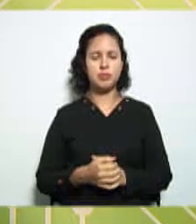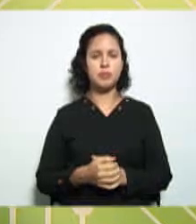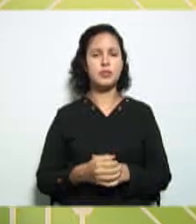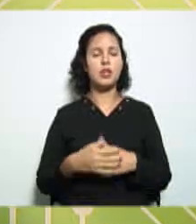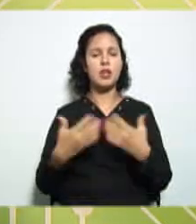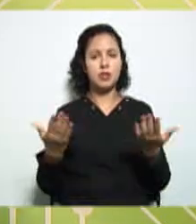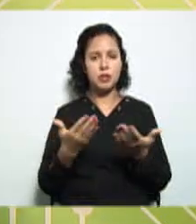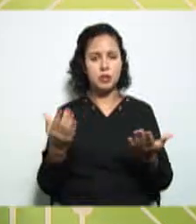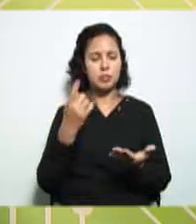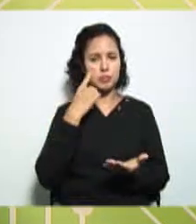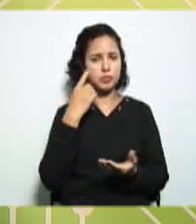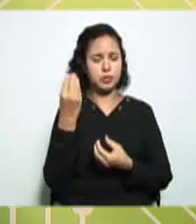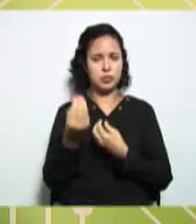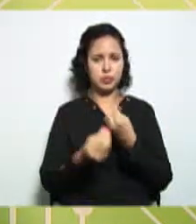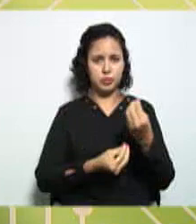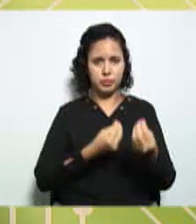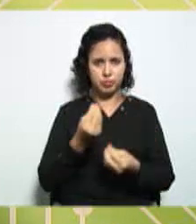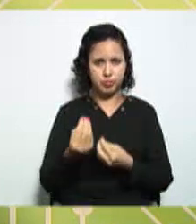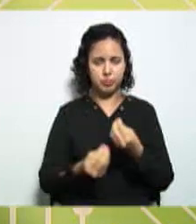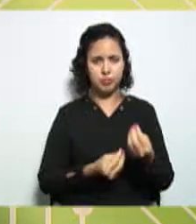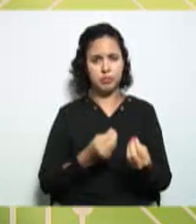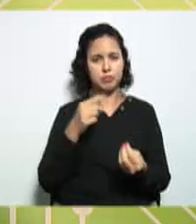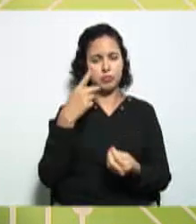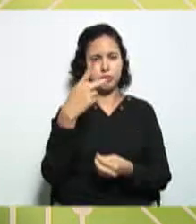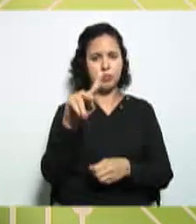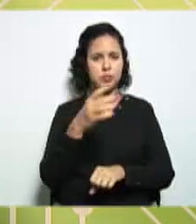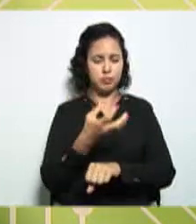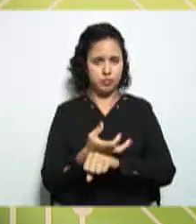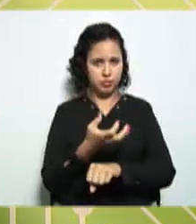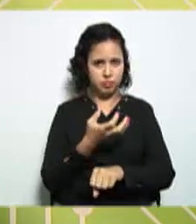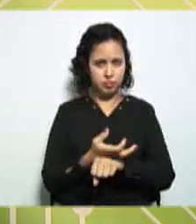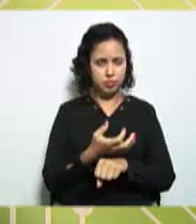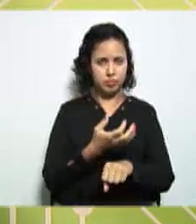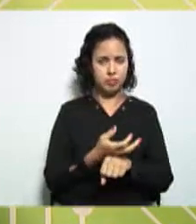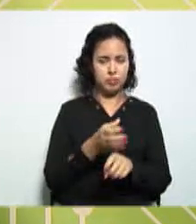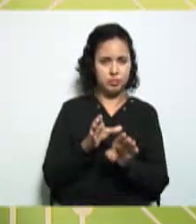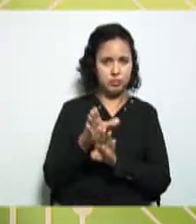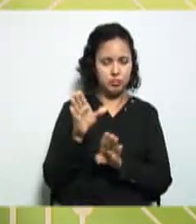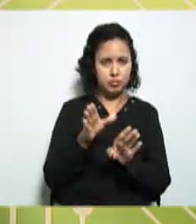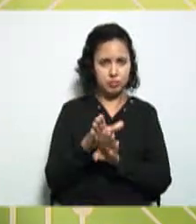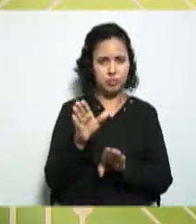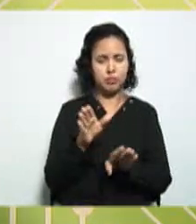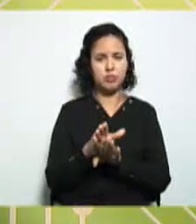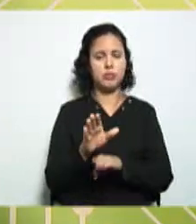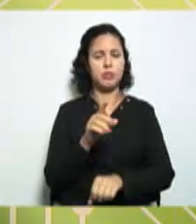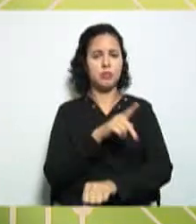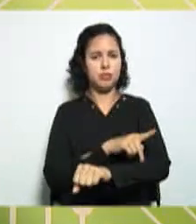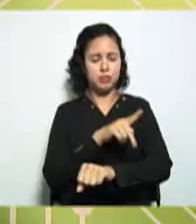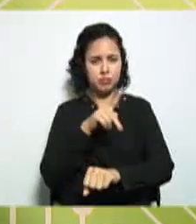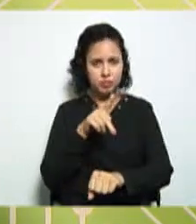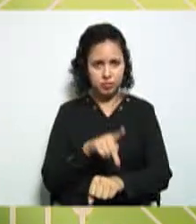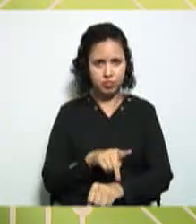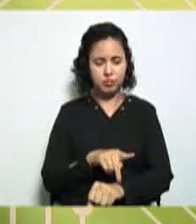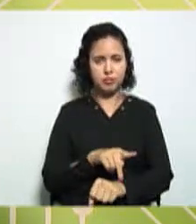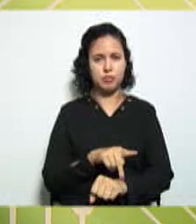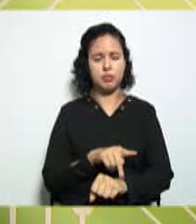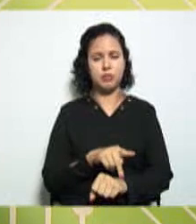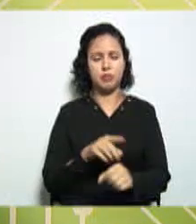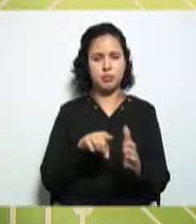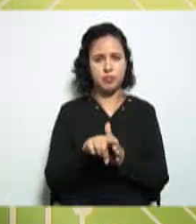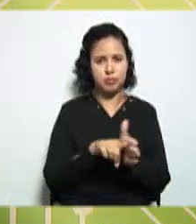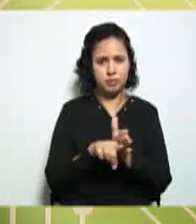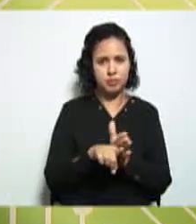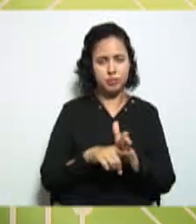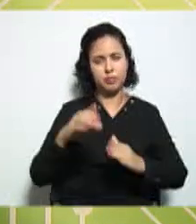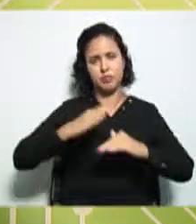ver como é que vai funcionar a sua disciplina de orientação para pesquisa e prática profissional. Essa disciplina,